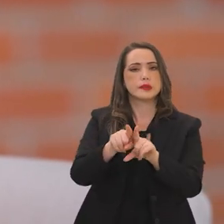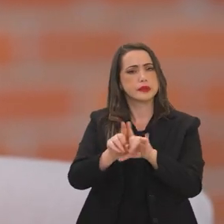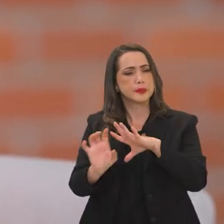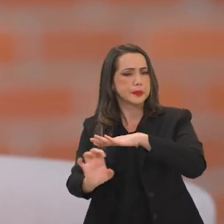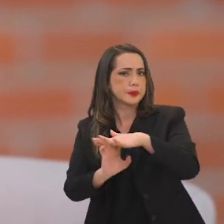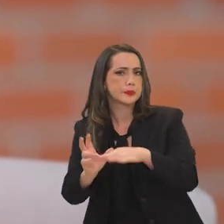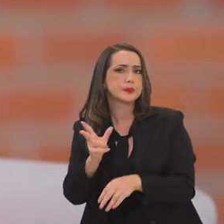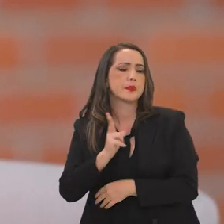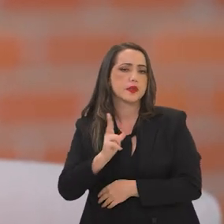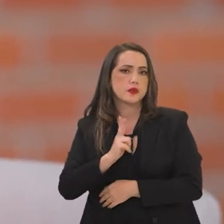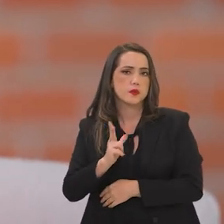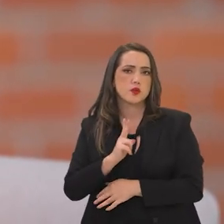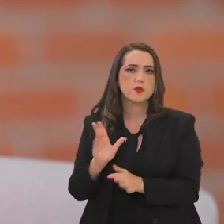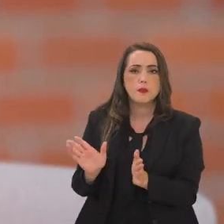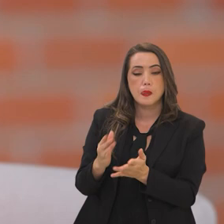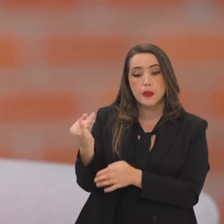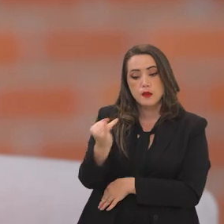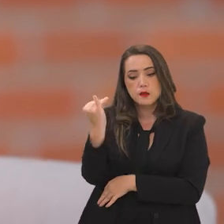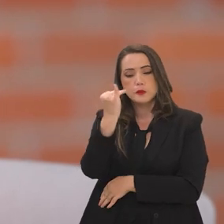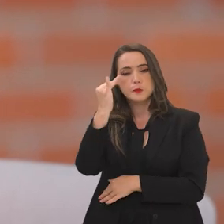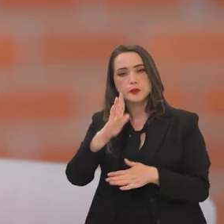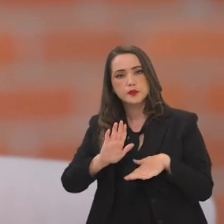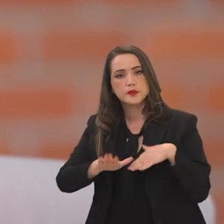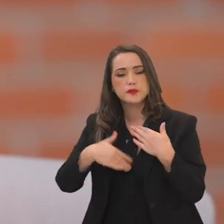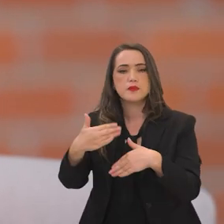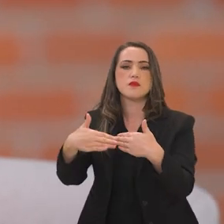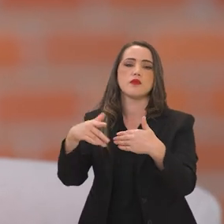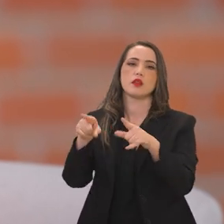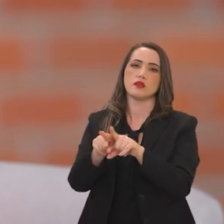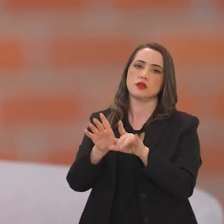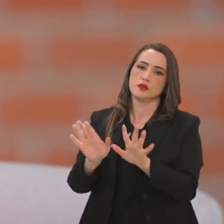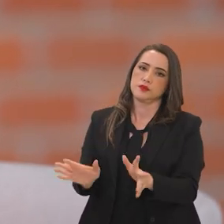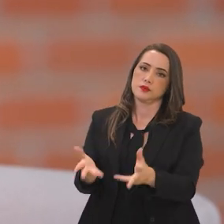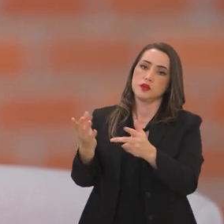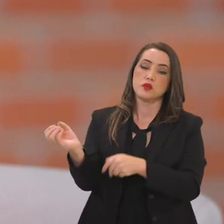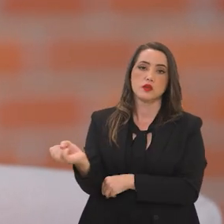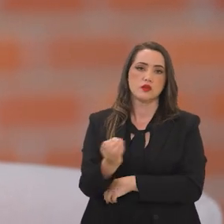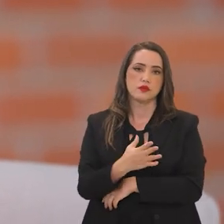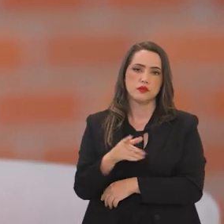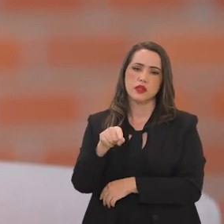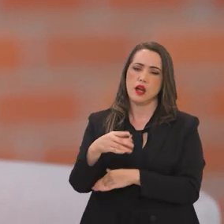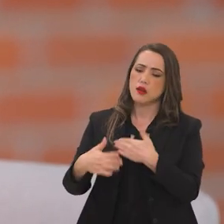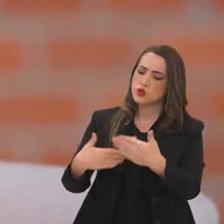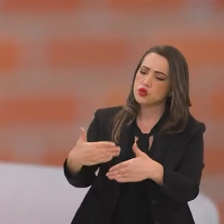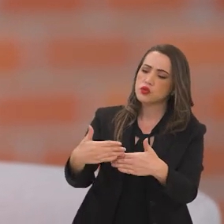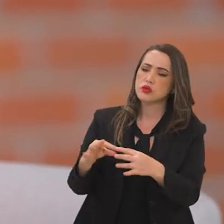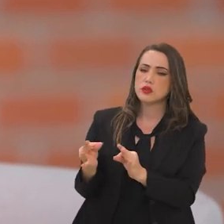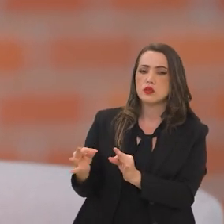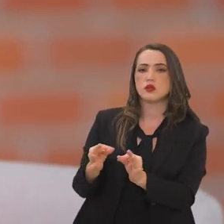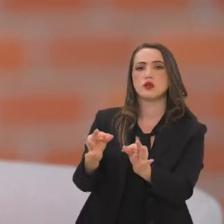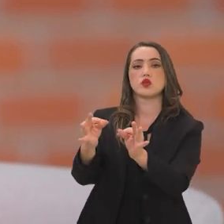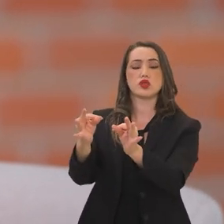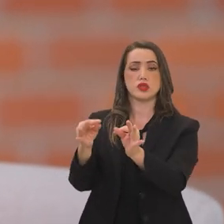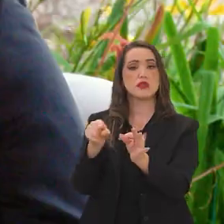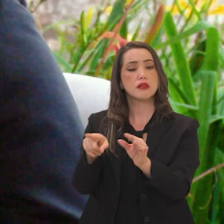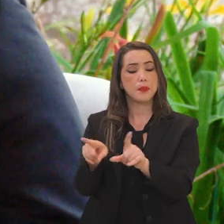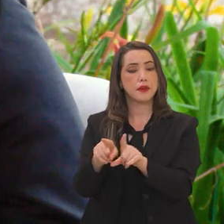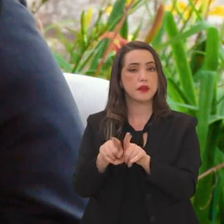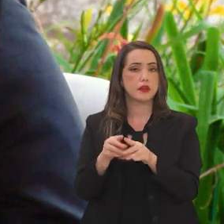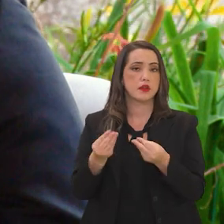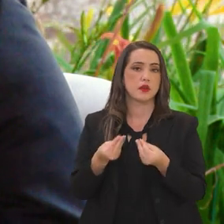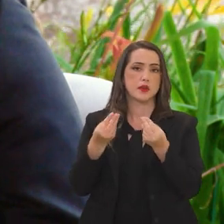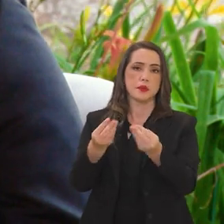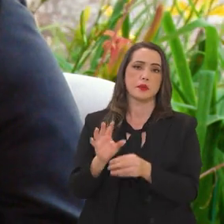do setor privado para a importância do desenvolvimento né da Inovação desenvolvimento da tecnologia da Inovação